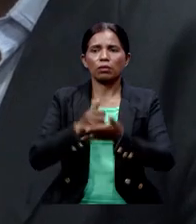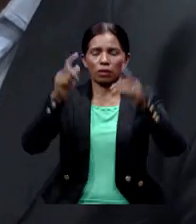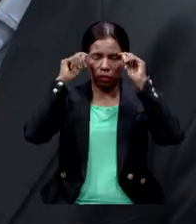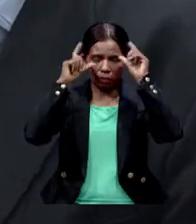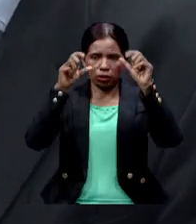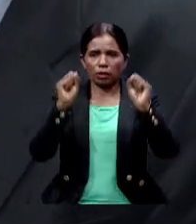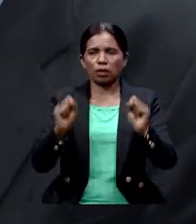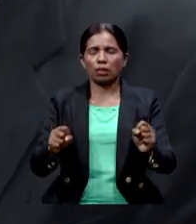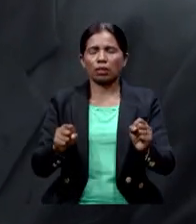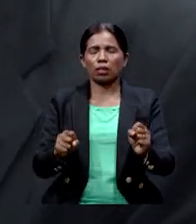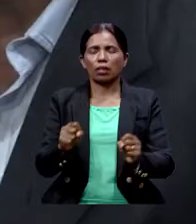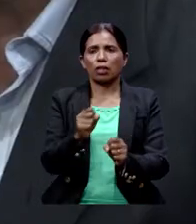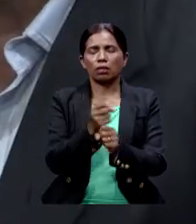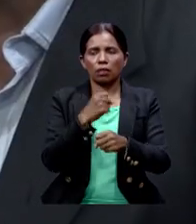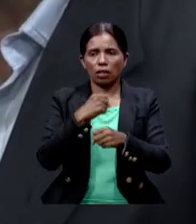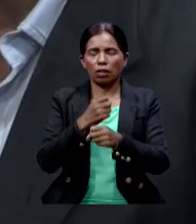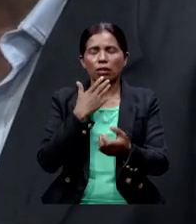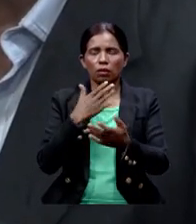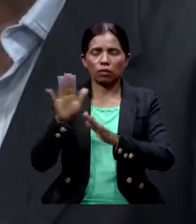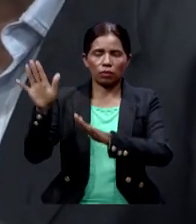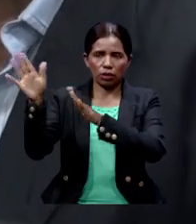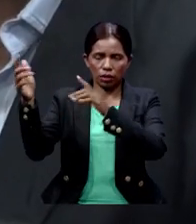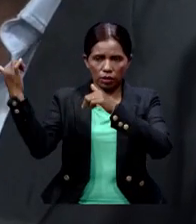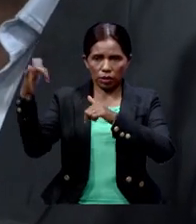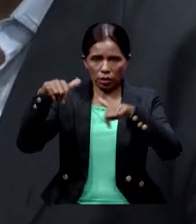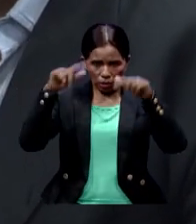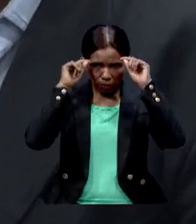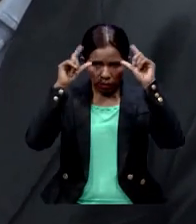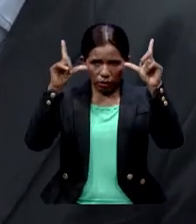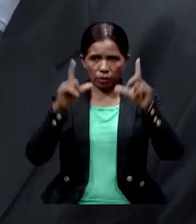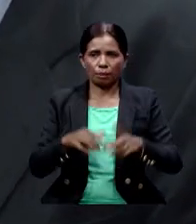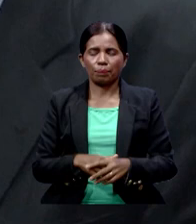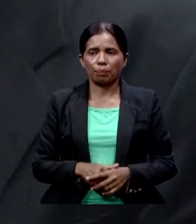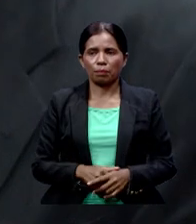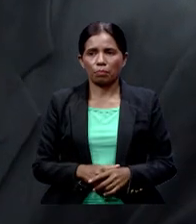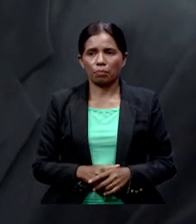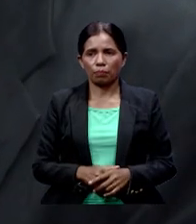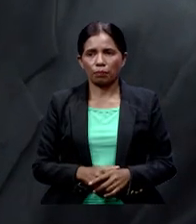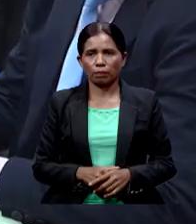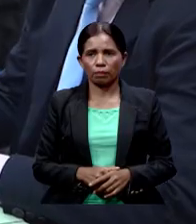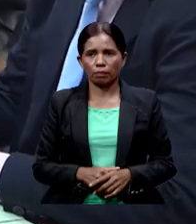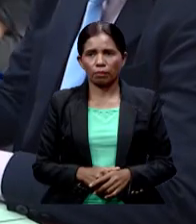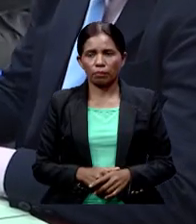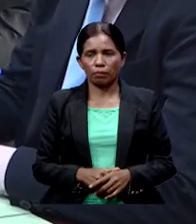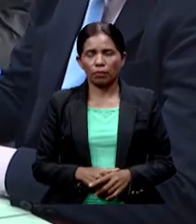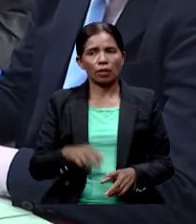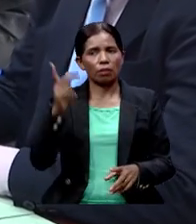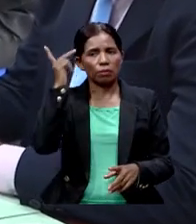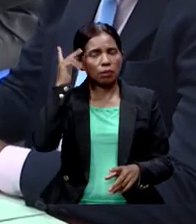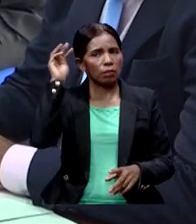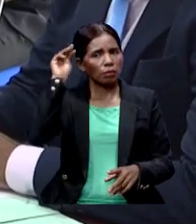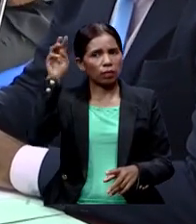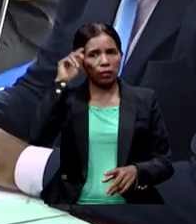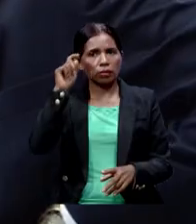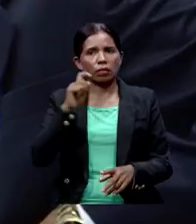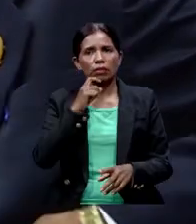hodibele hamatak filafali fohosira iha Timor-Leste. Pro, cengjinjike nagal keigibida. Primul ministru Kerala